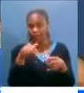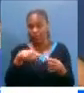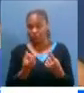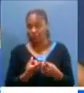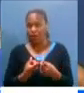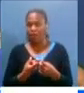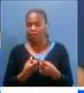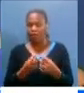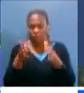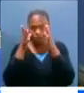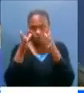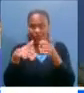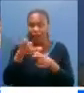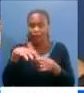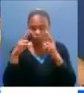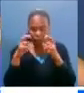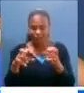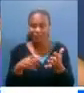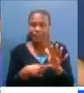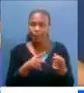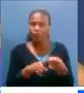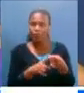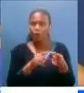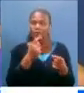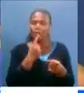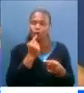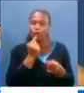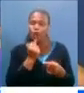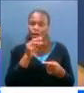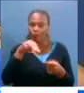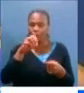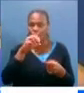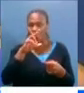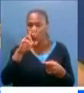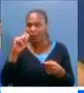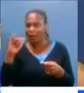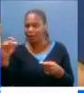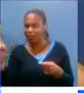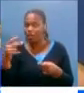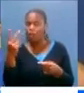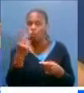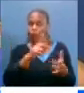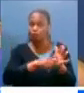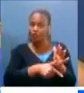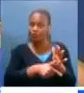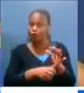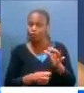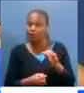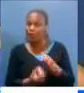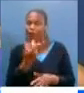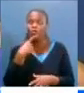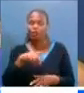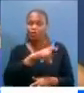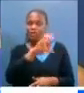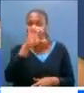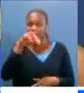ano, focamos em área de investigação, como é o caso, por exemplo, do Gil Moreira, que irá ter 2 projetos para ressuscitar, entre aspas, a